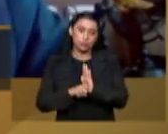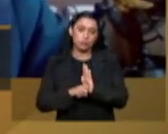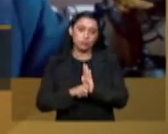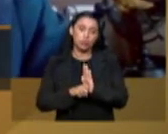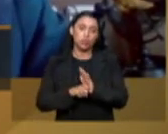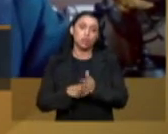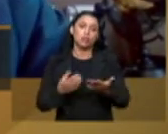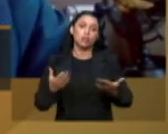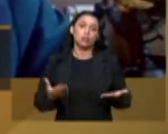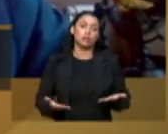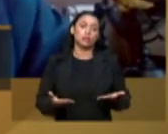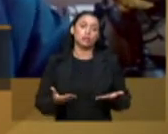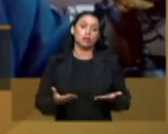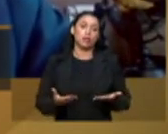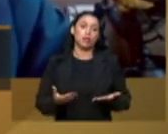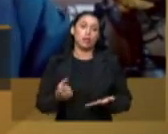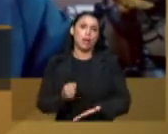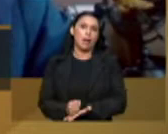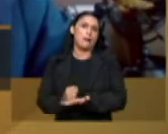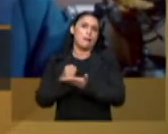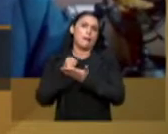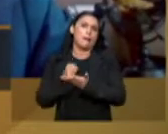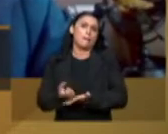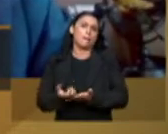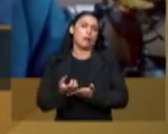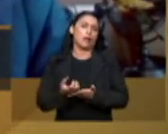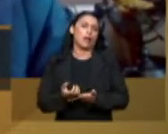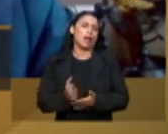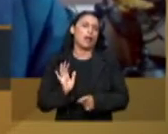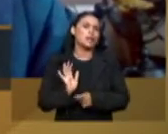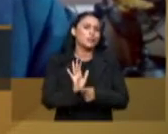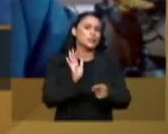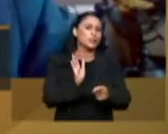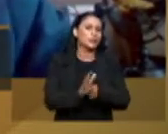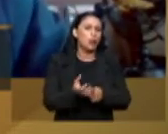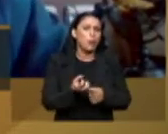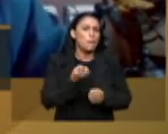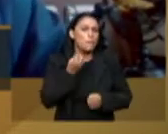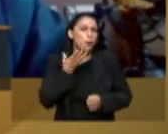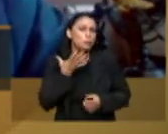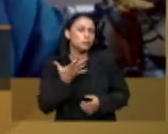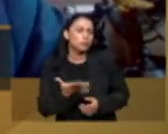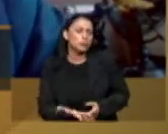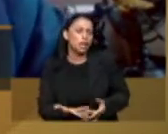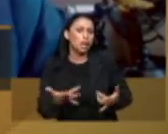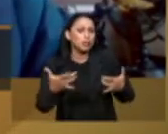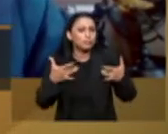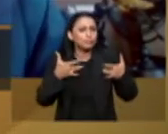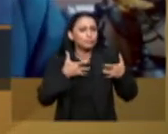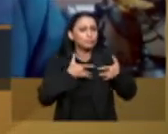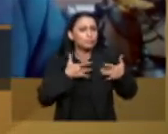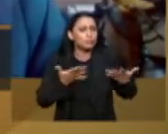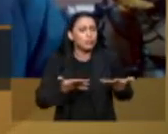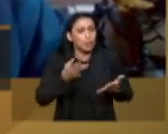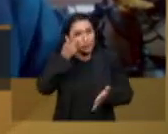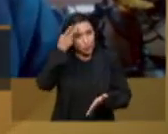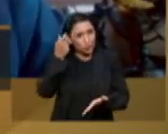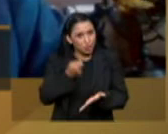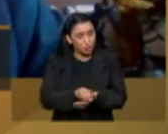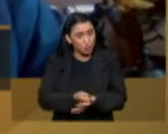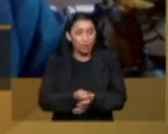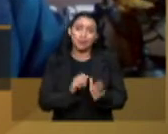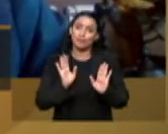do fisco, trazer um benefício, uma bondade fiscal ao contribuinte. O fato é